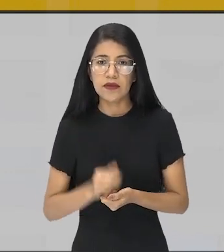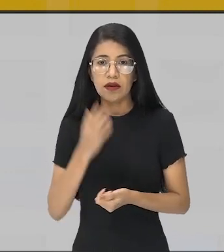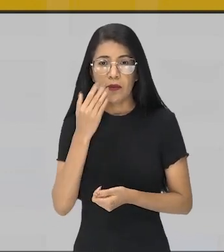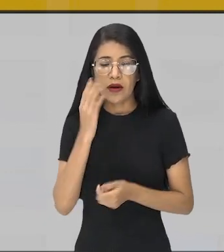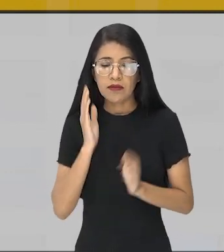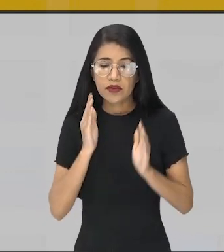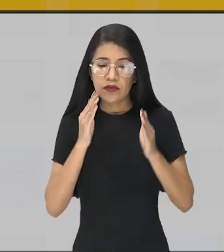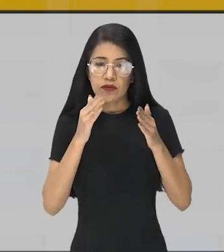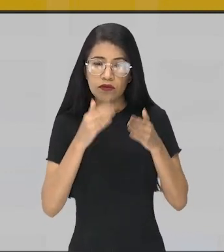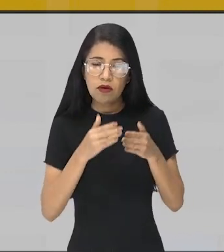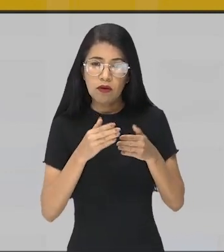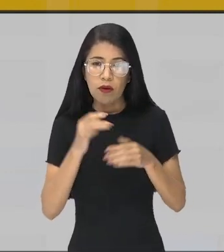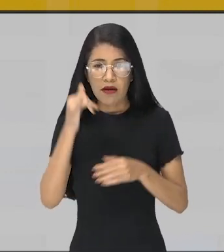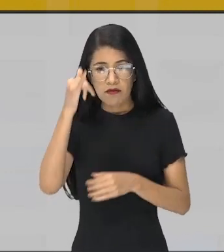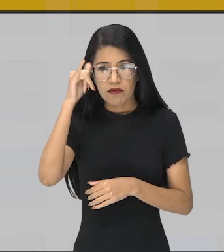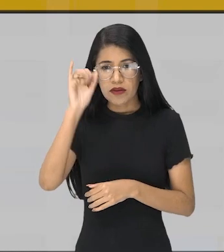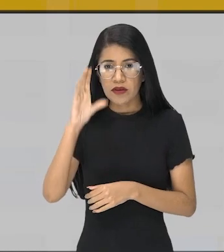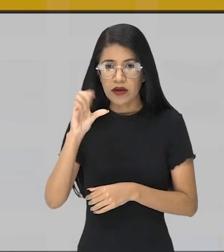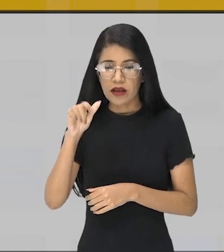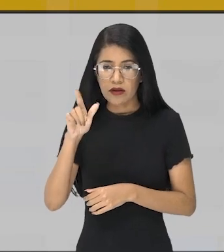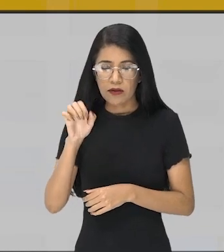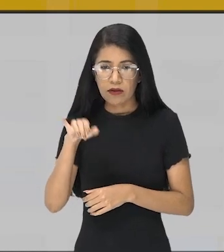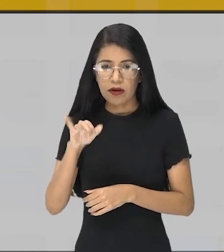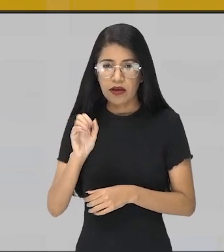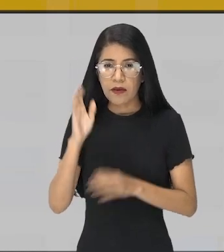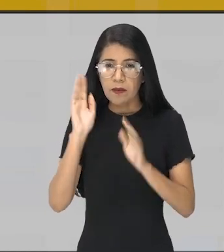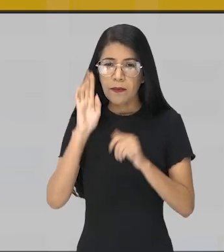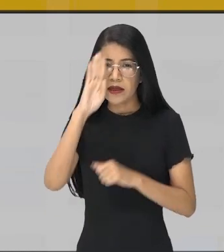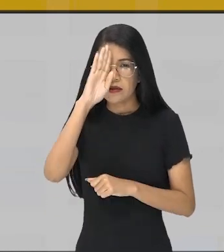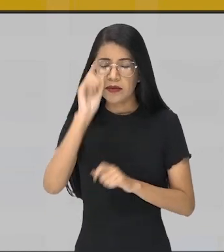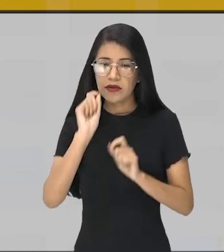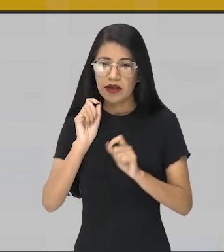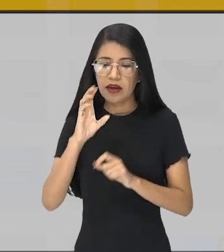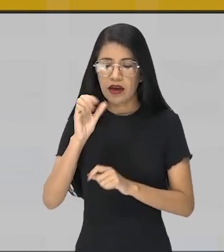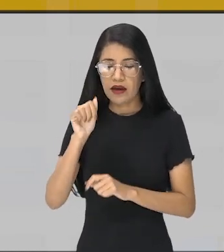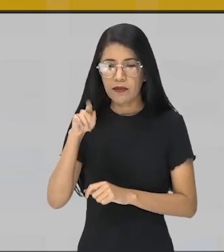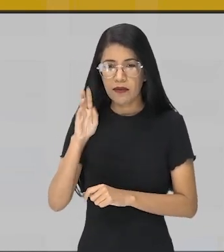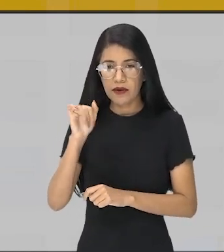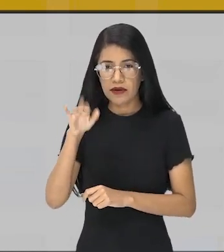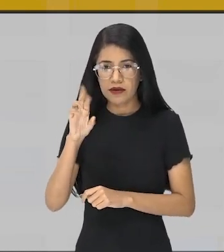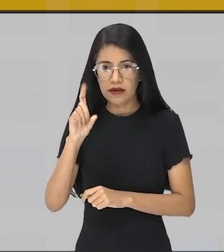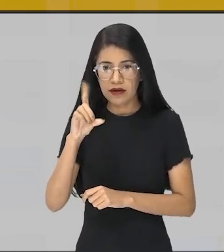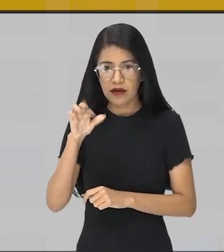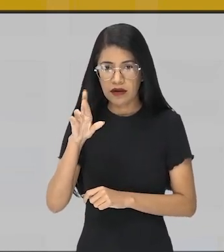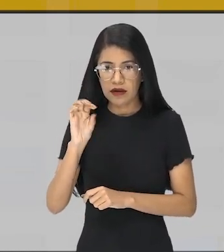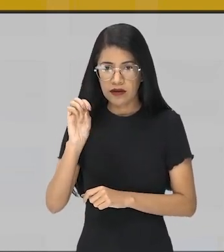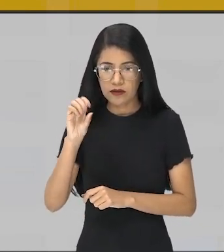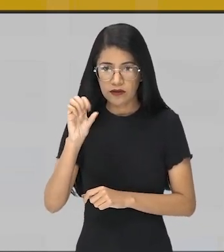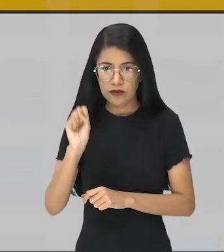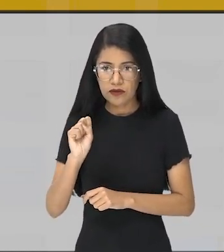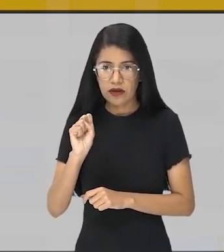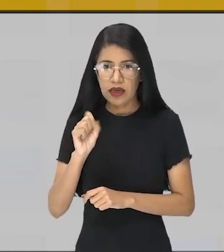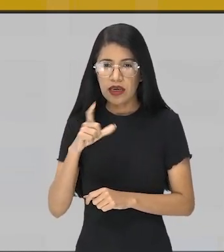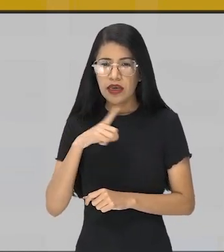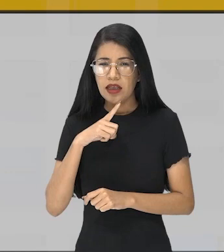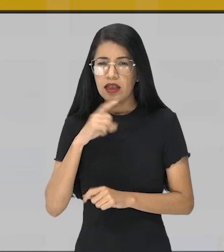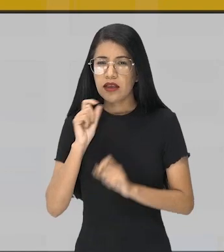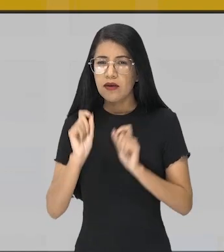de calorias, principalmente restrita de carboidratos simples, que estão presentes nos